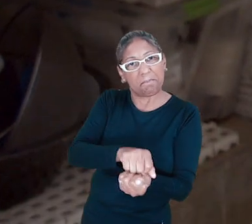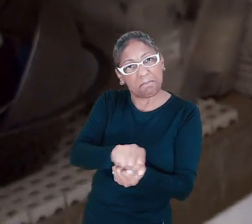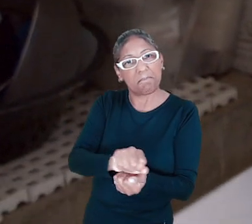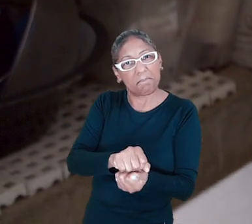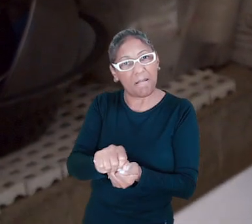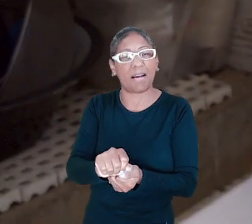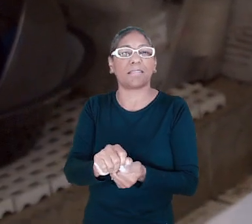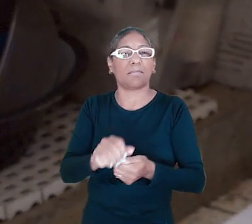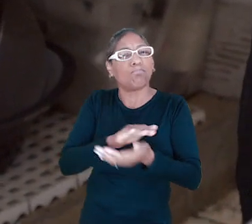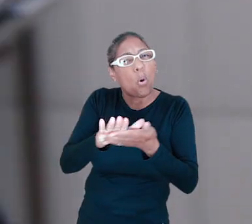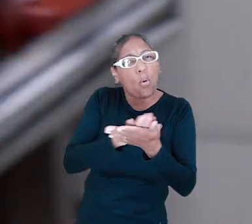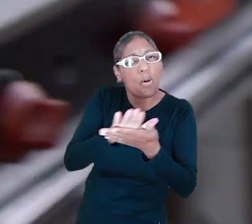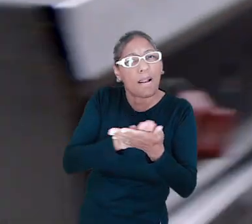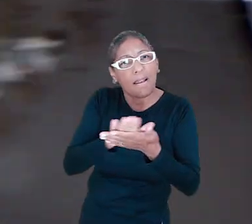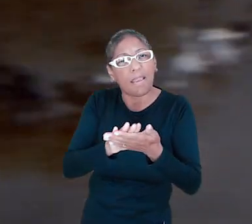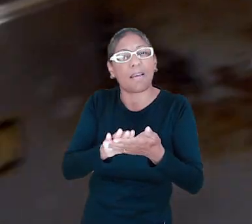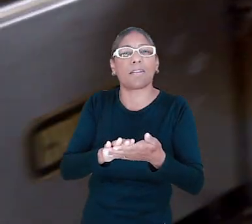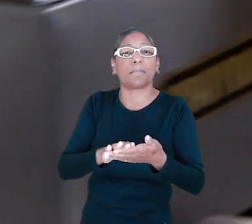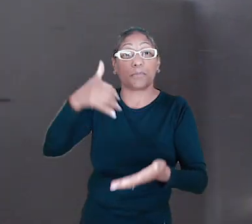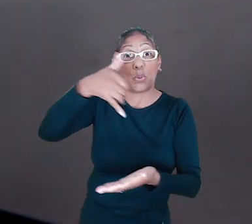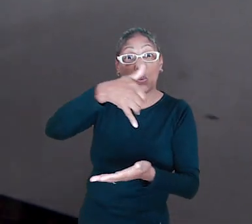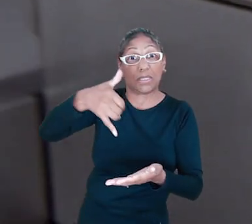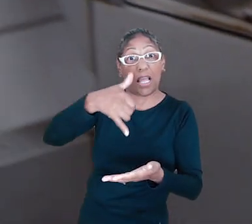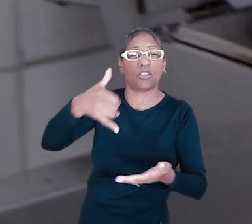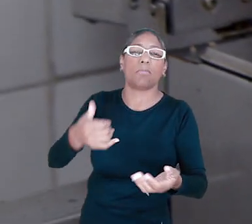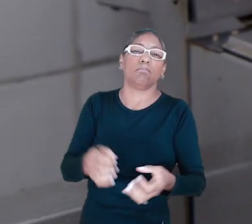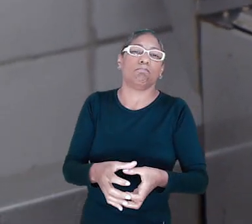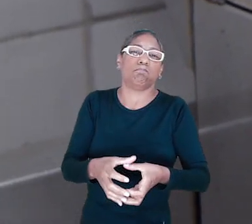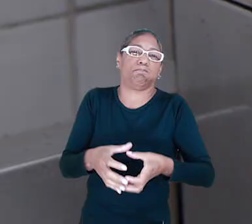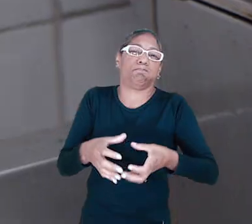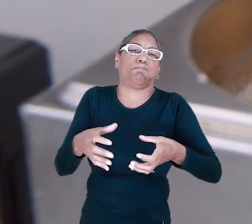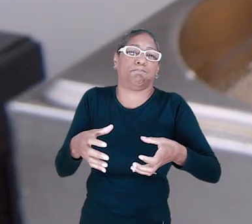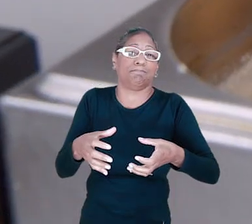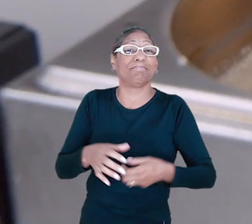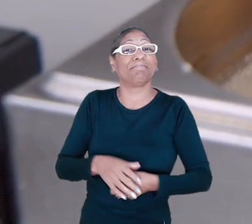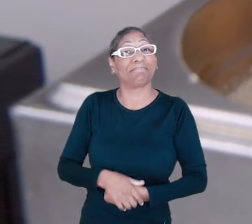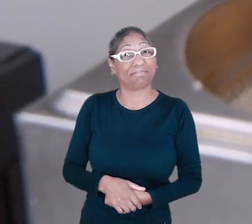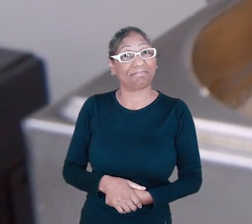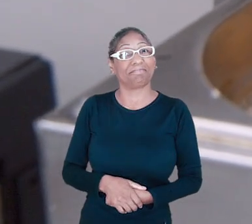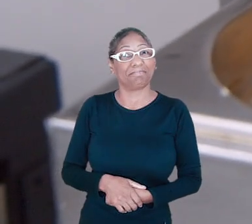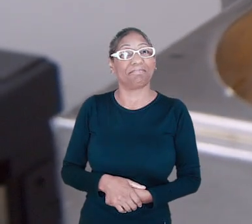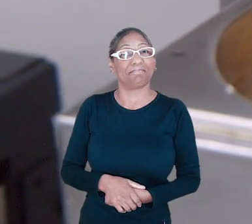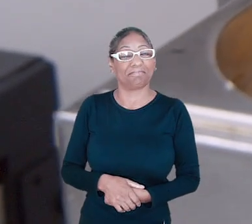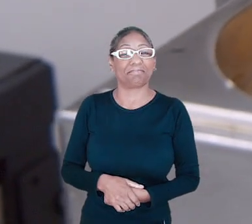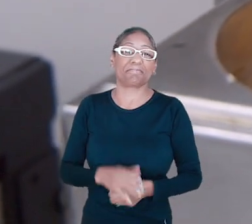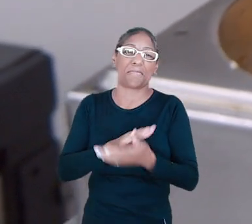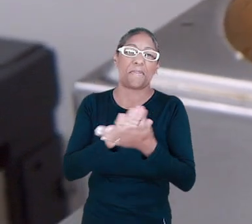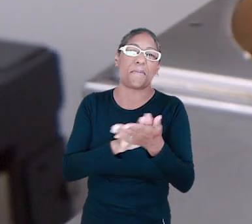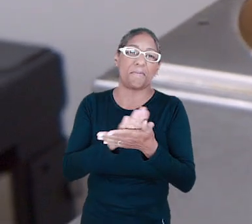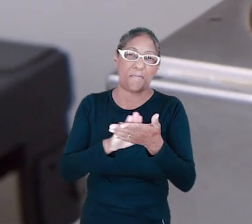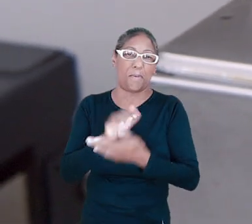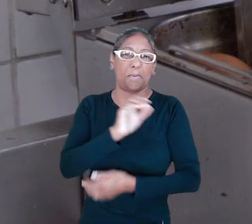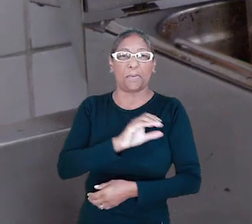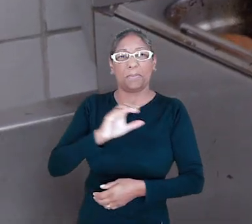massa vai virar aí pra fazer uma bolinha e coloca no óleo. Aí ela vai girando e vai formar o buñuelo.